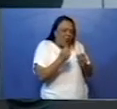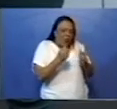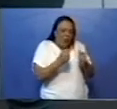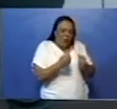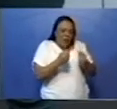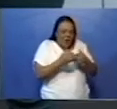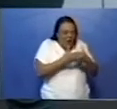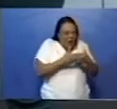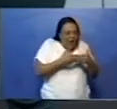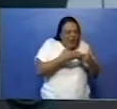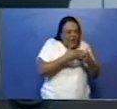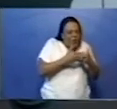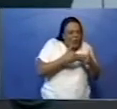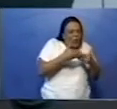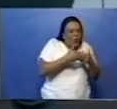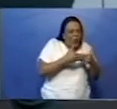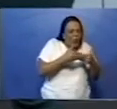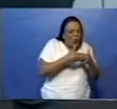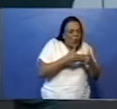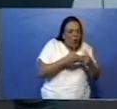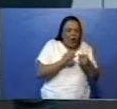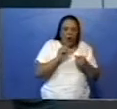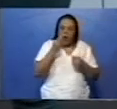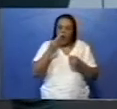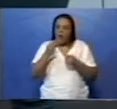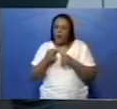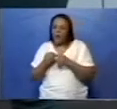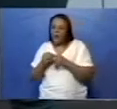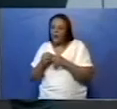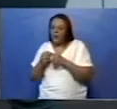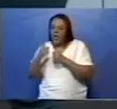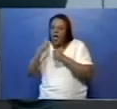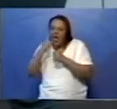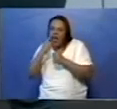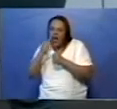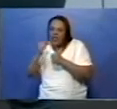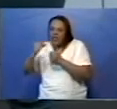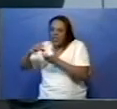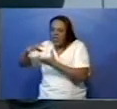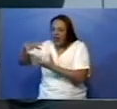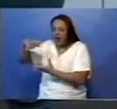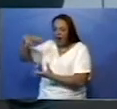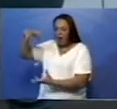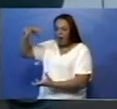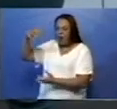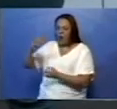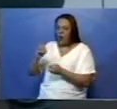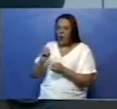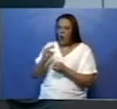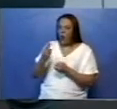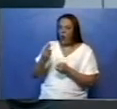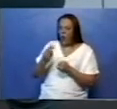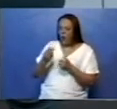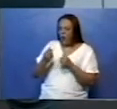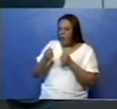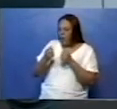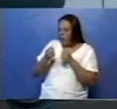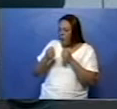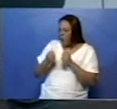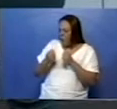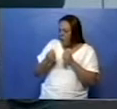situação afetiva. Gatão já pode ser, assim, uma situação mais de